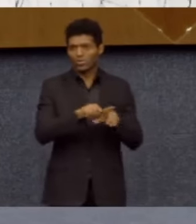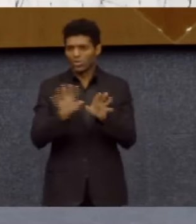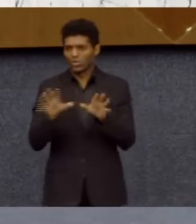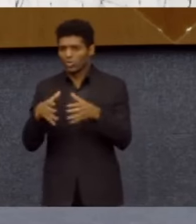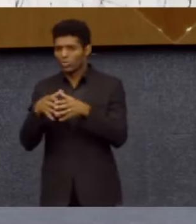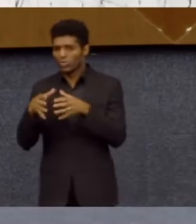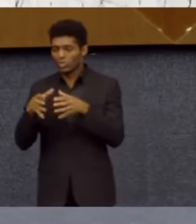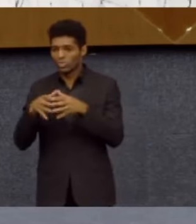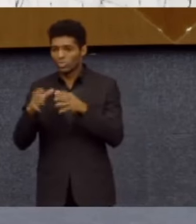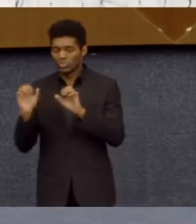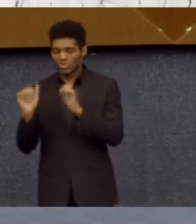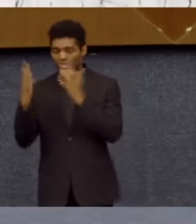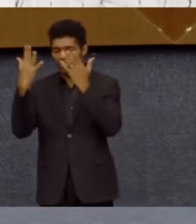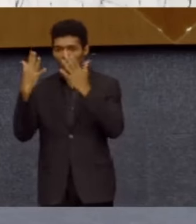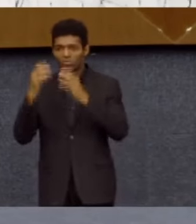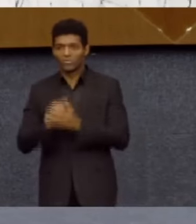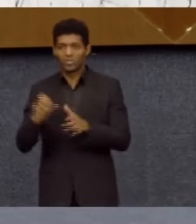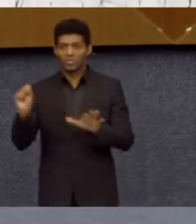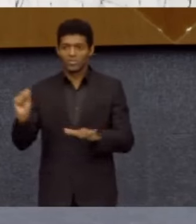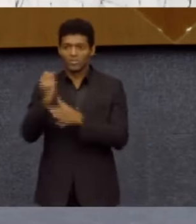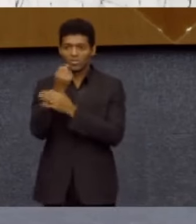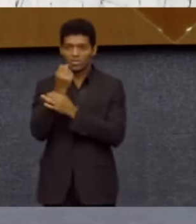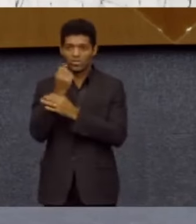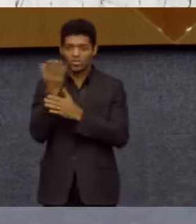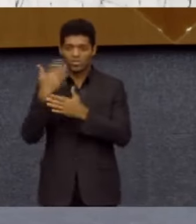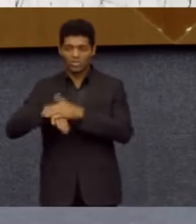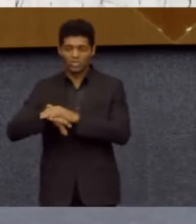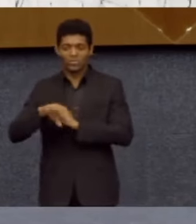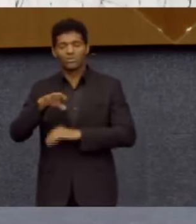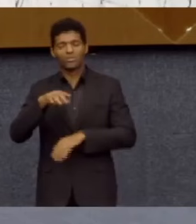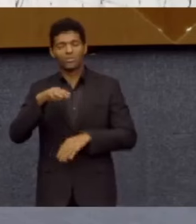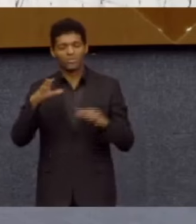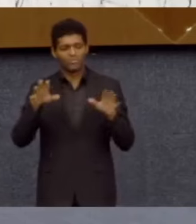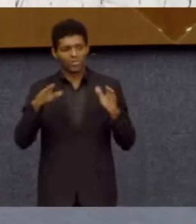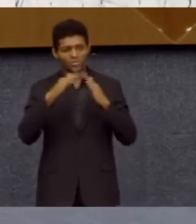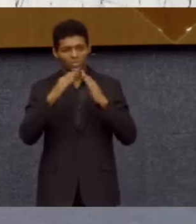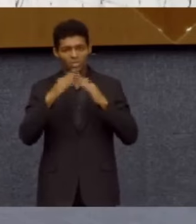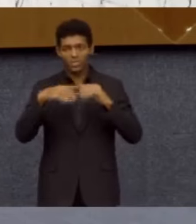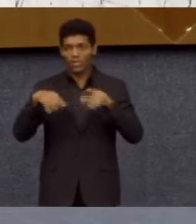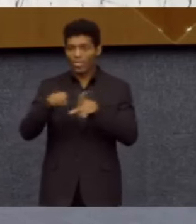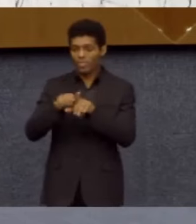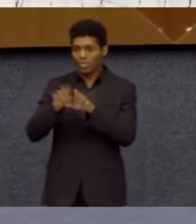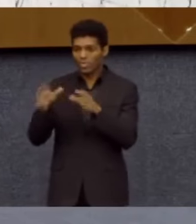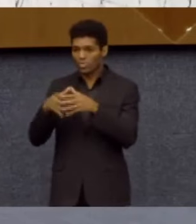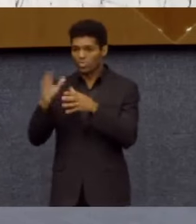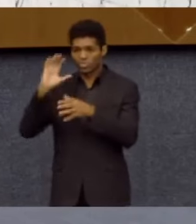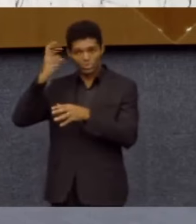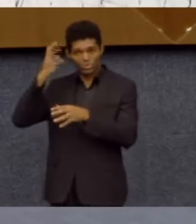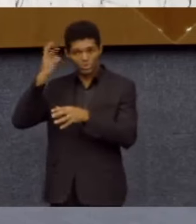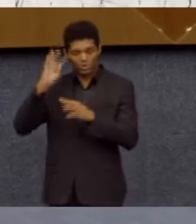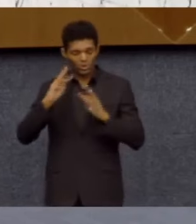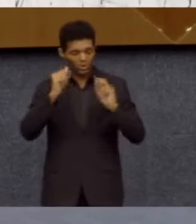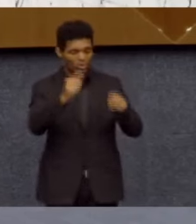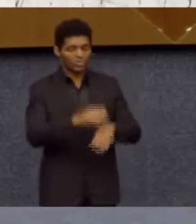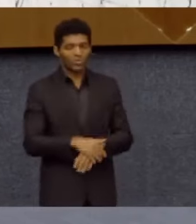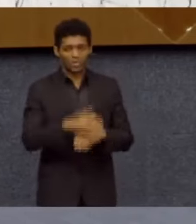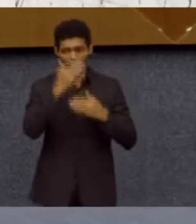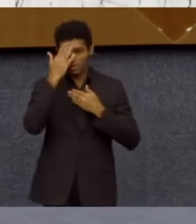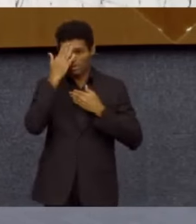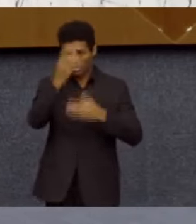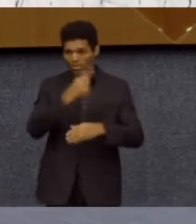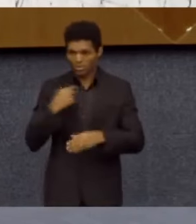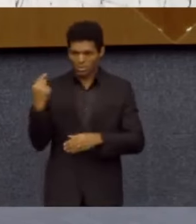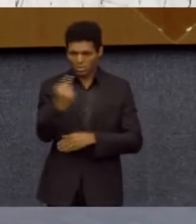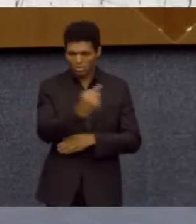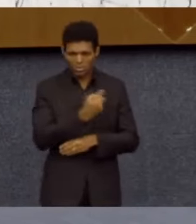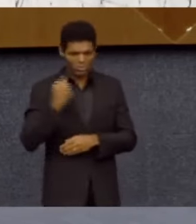cerimonial, segurança dessa casa, equipe de som, todos vocês, segurança. Para nós